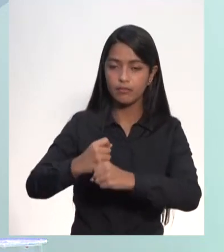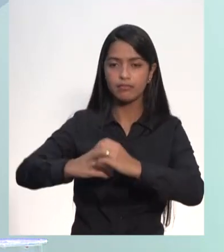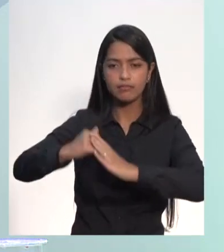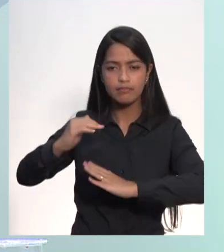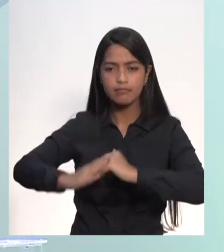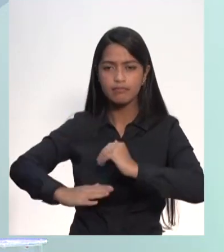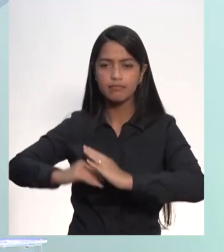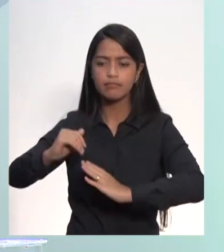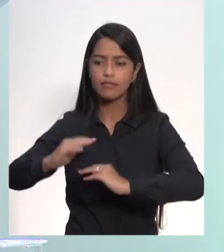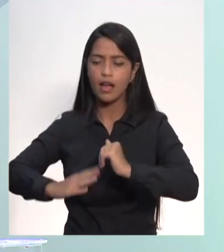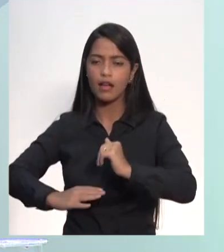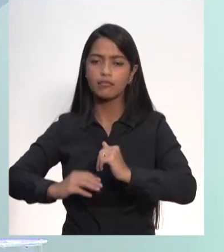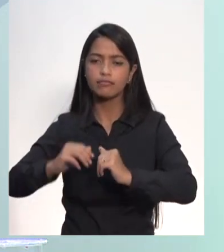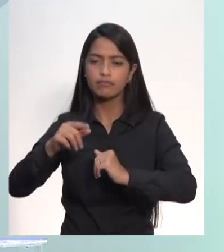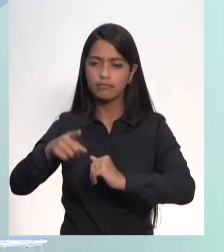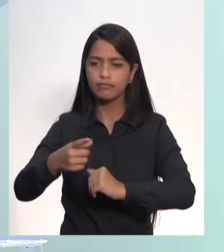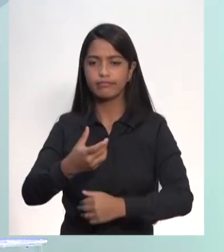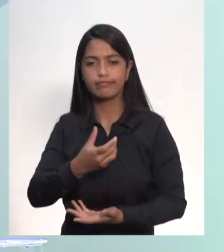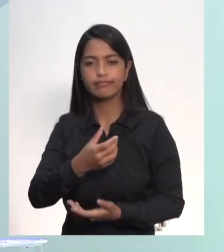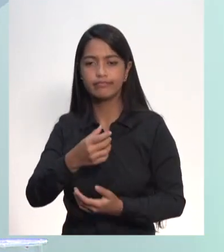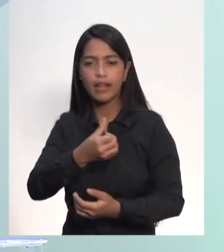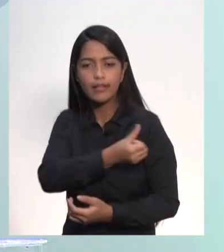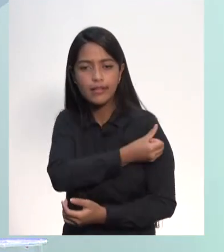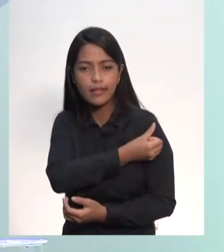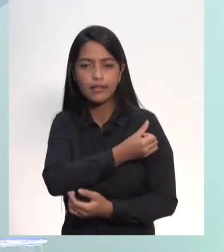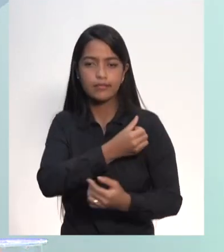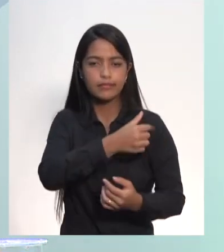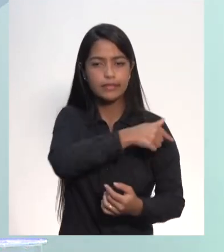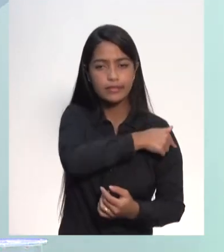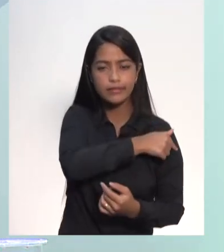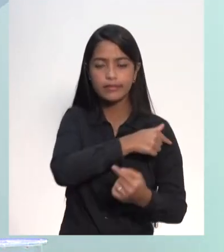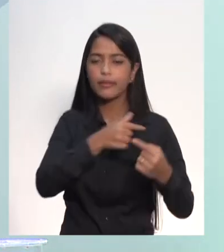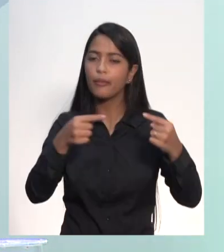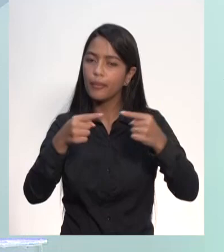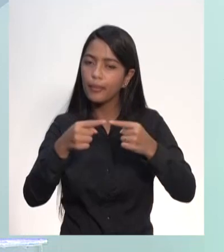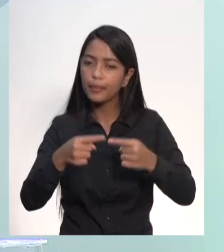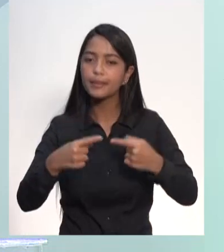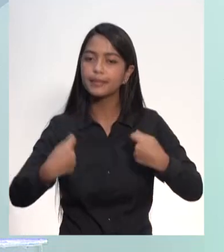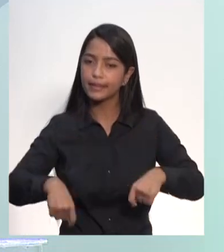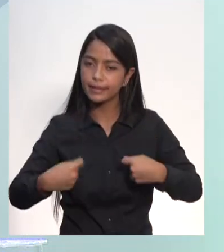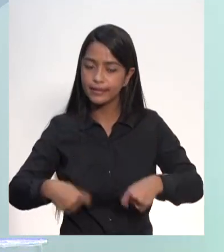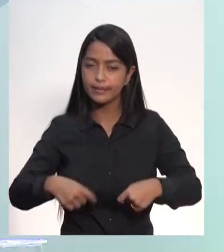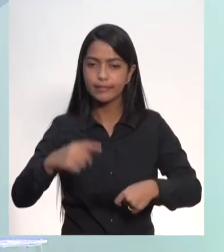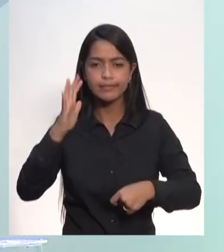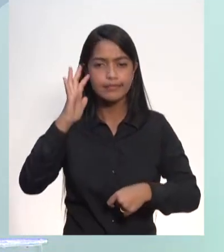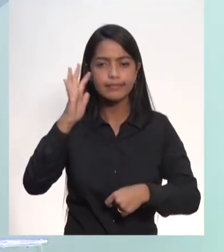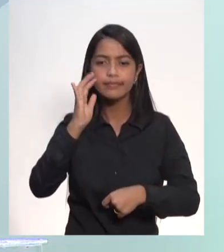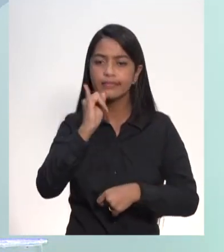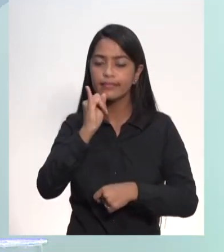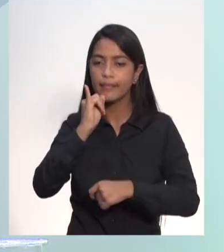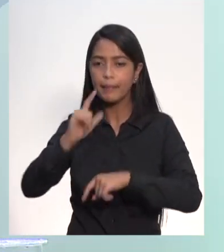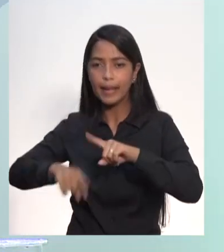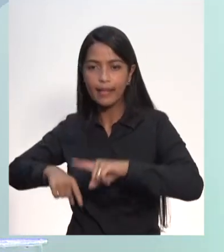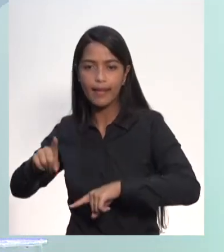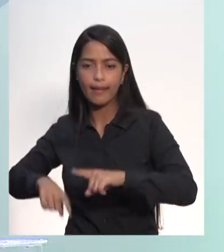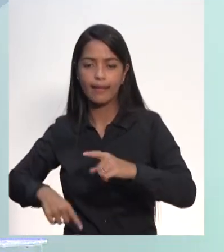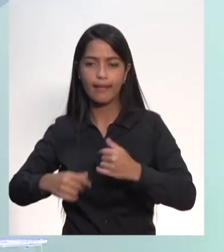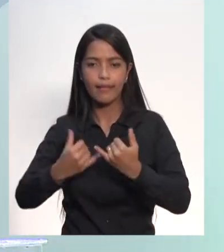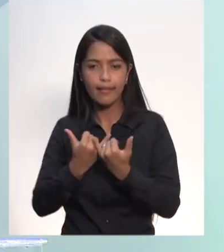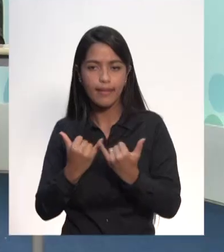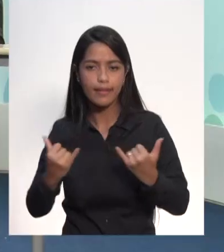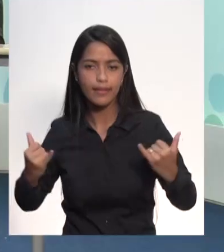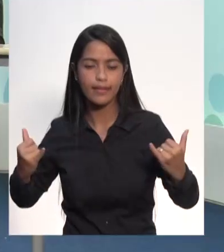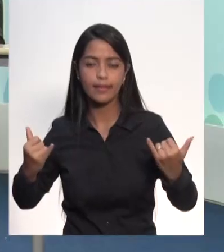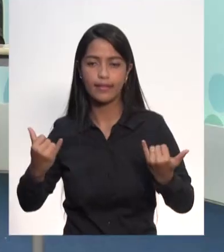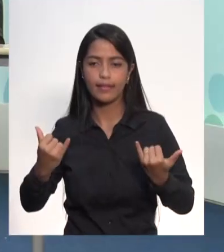as habilidades do outro. Quando a gente olhasse para a unidade temática, matéria e energia como um todo, a gente teria uma sequência, um